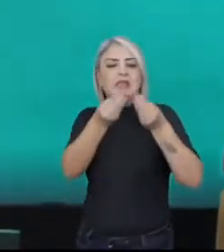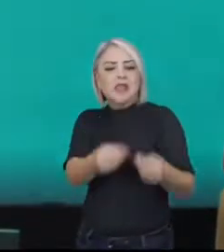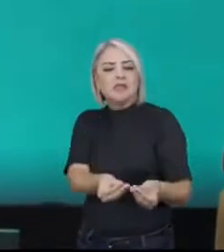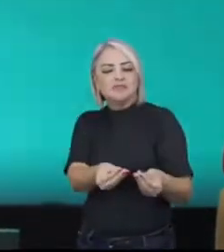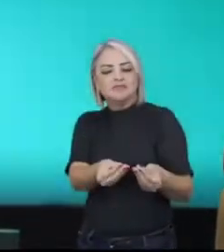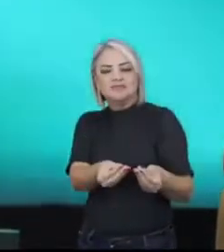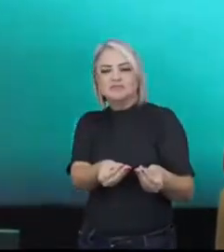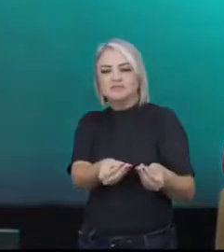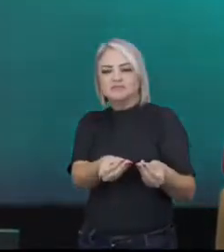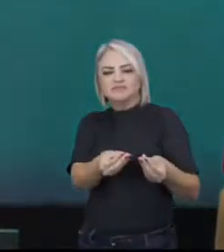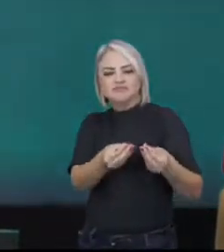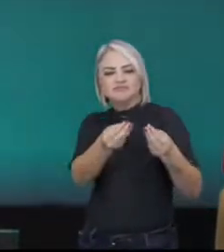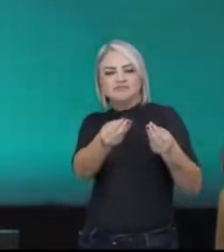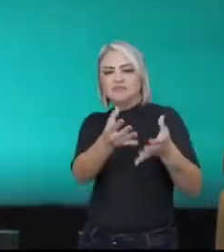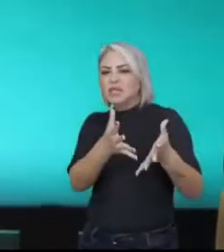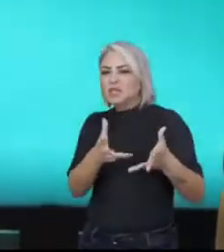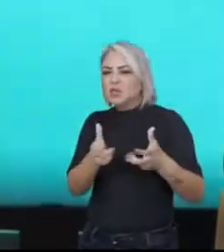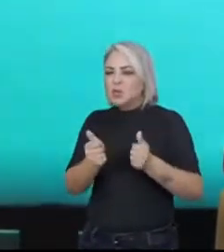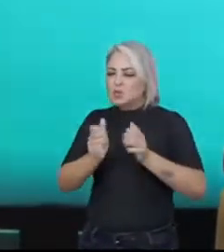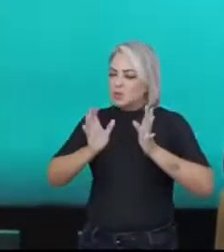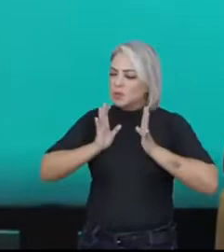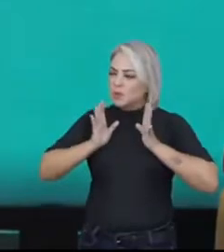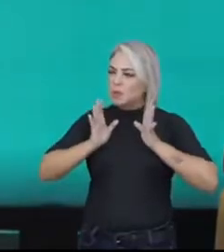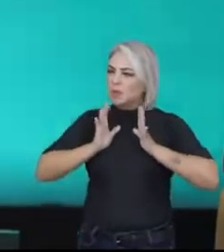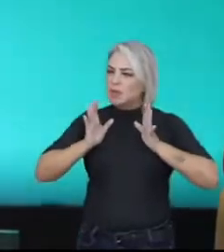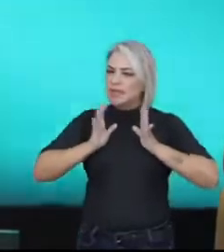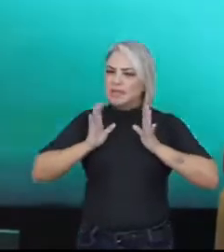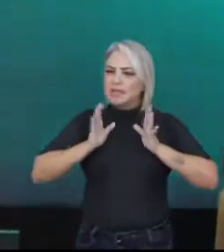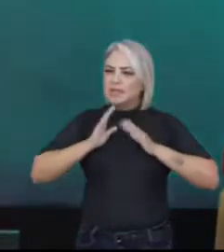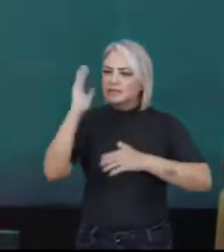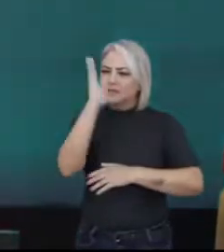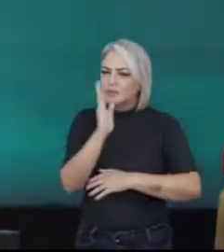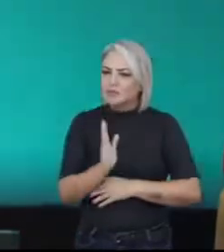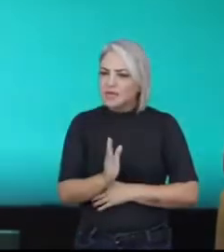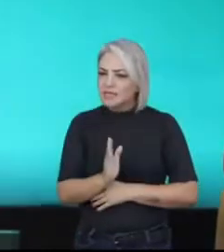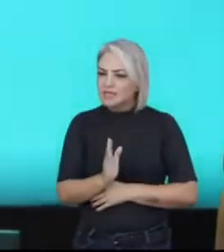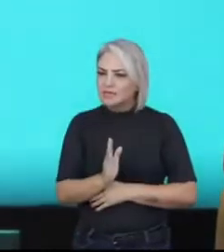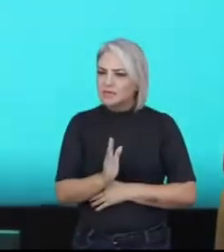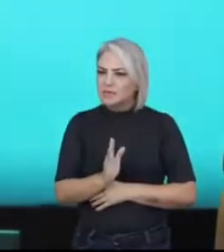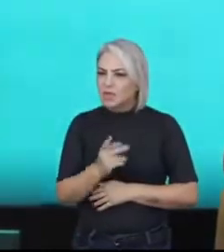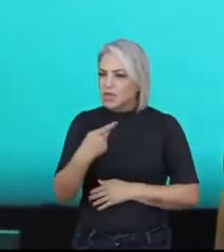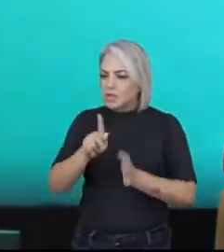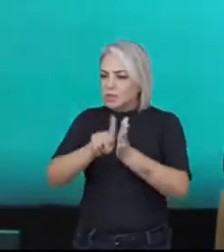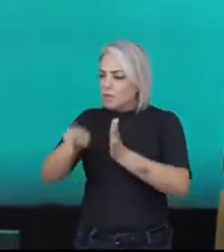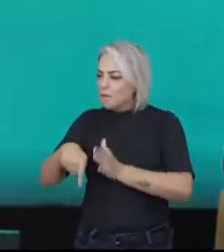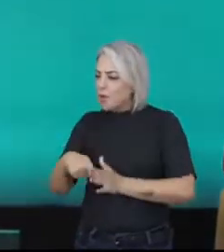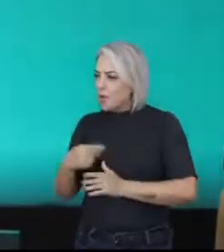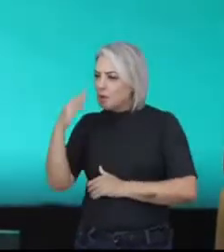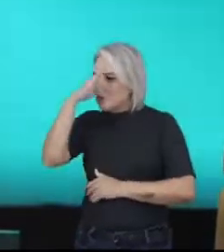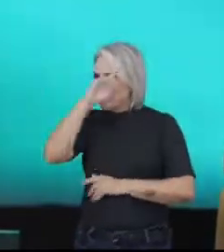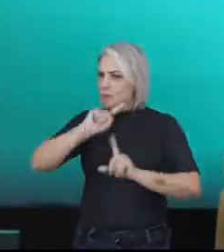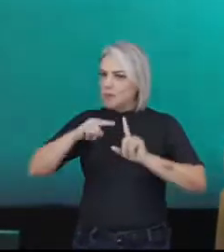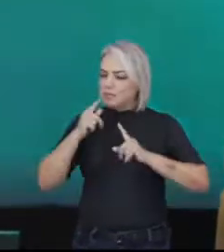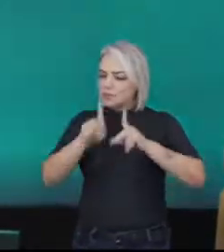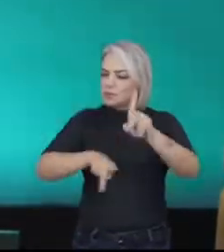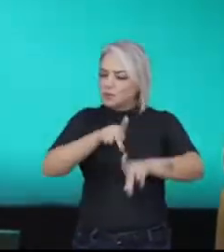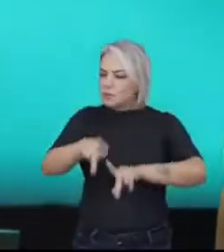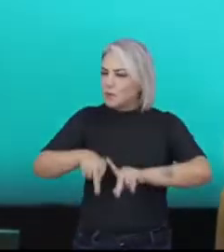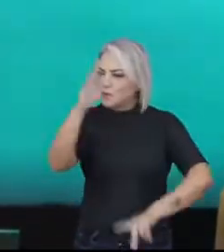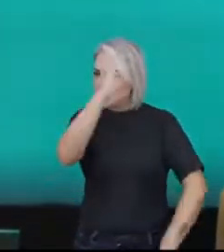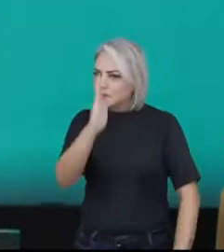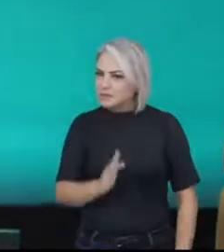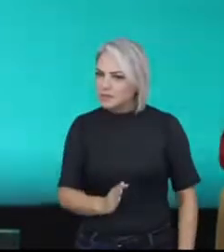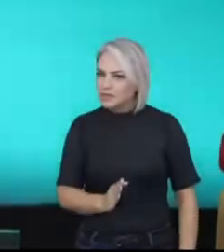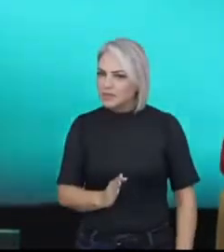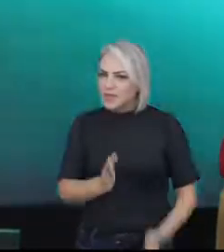de mão beijada todo esse extraordinário patrimônio que não pertence a eles, mas sim ao povo brasileiro. Destrói